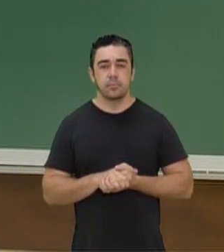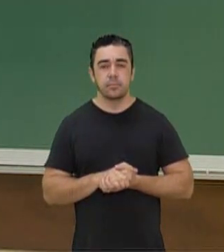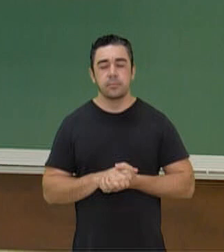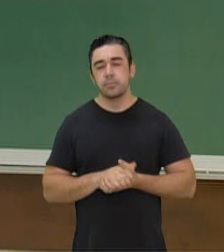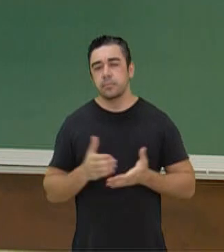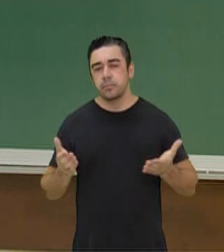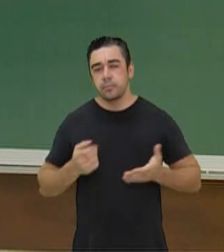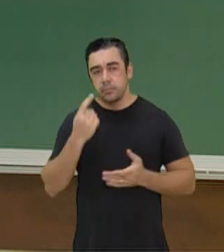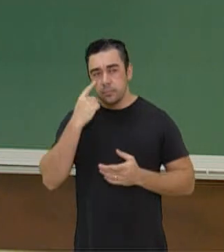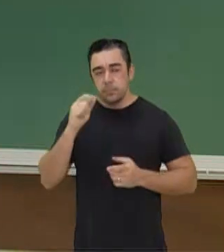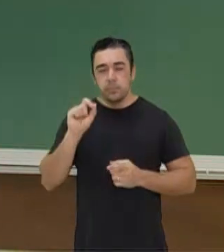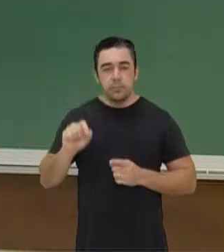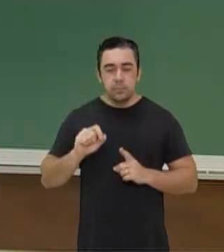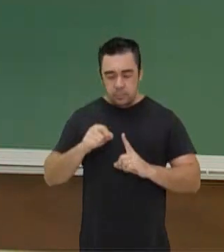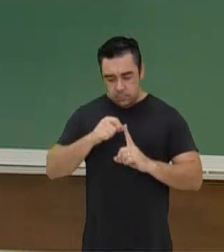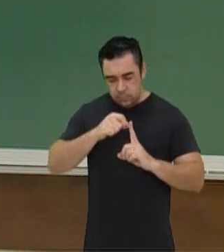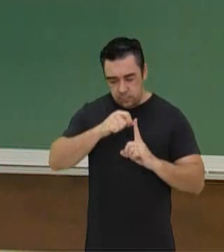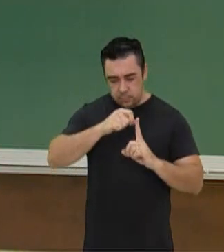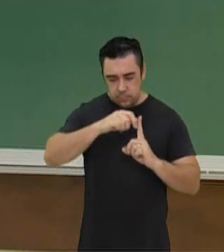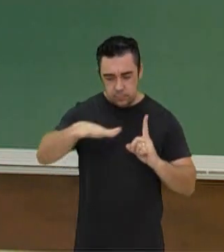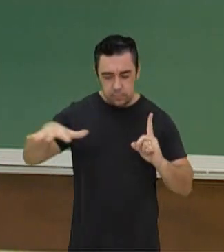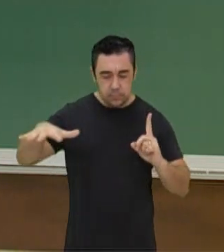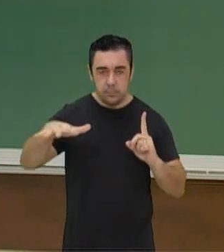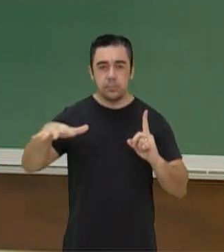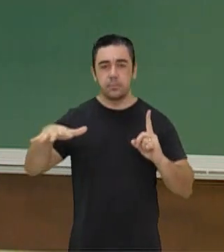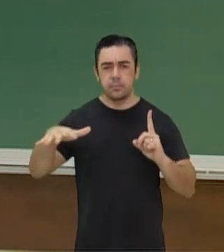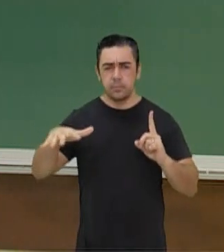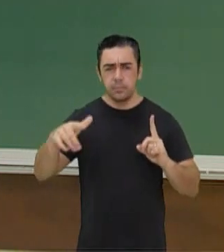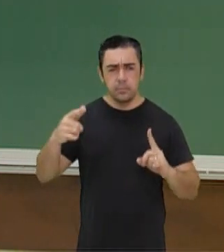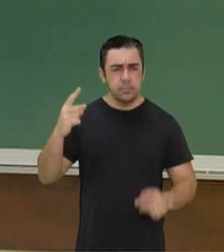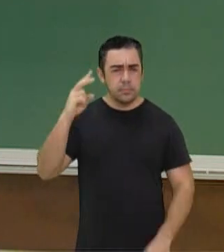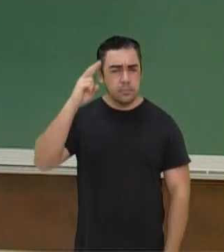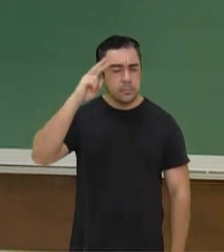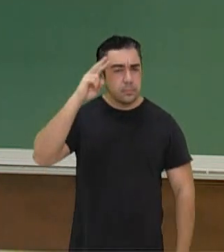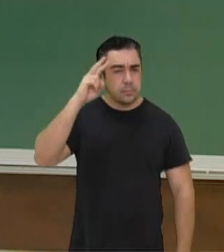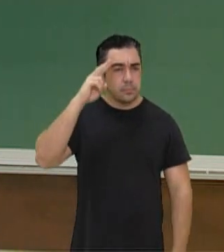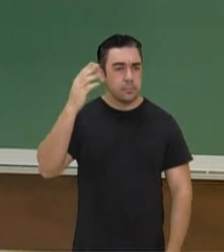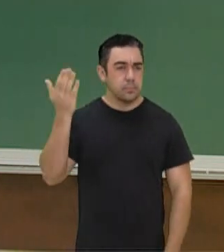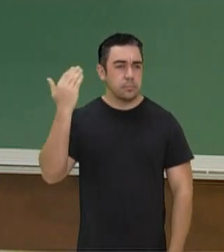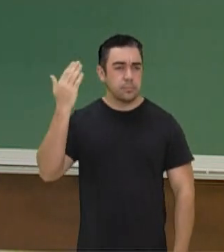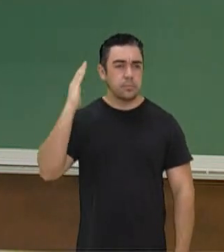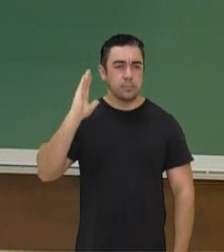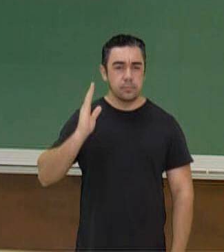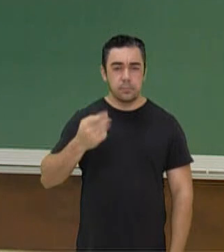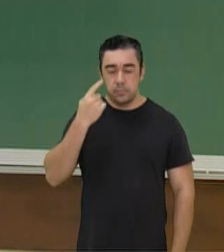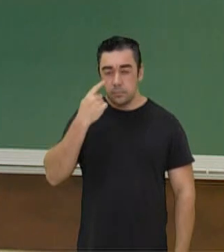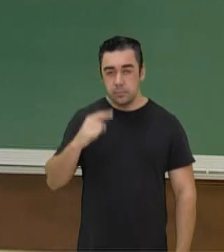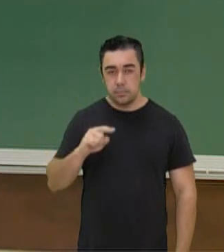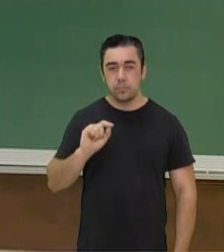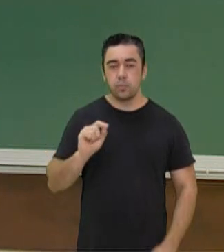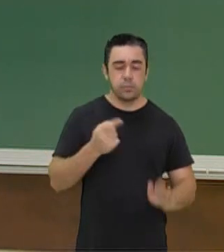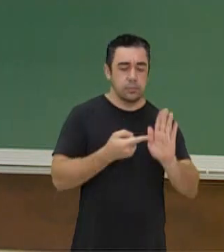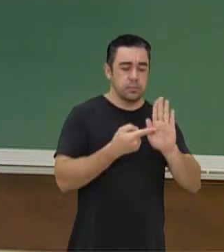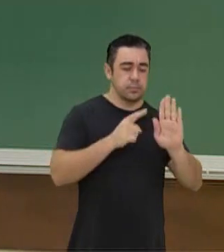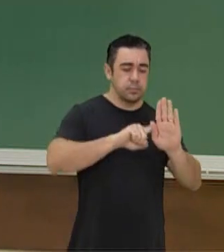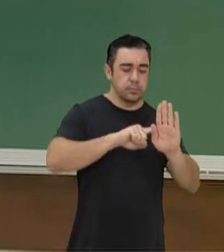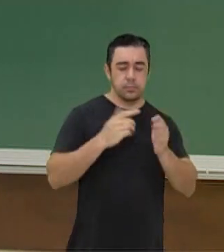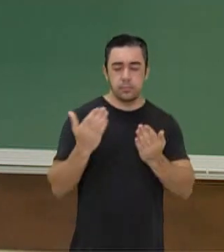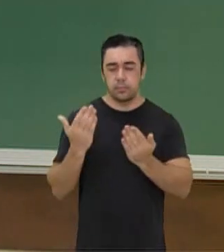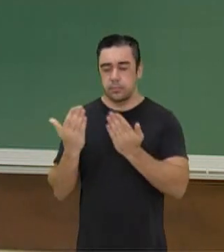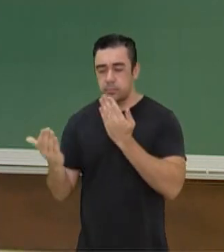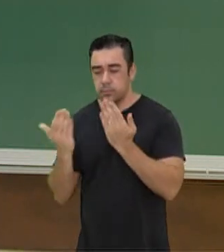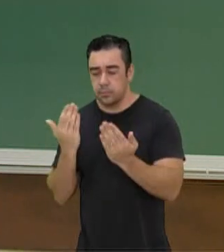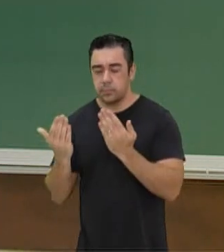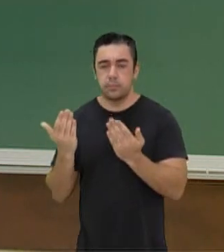Então, vamos agora verificar a nossa figura de linguagem. Vamos retomar lá algumas que já verificamos, metáfora,